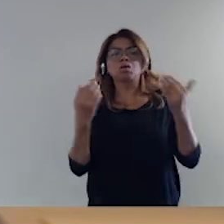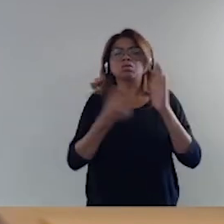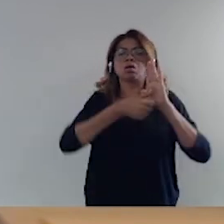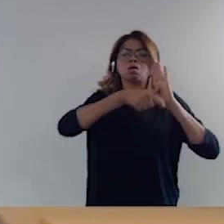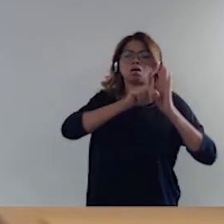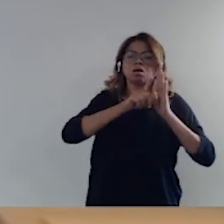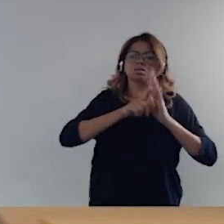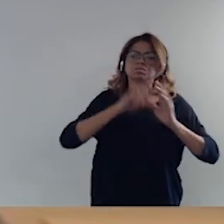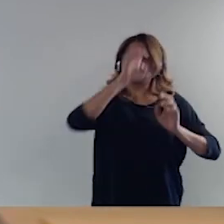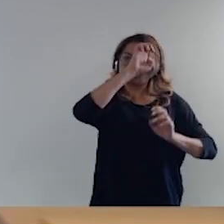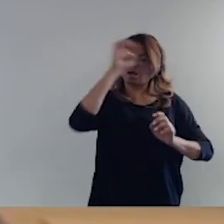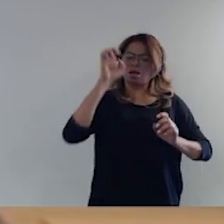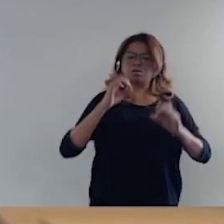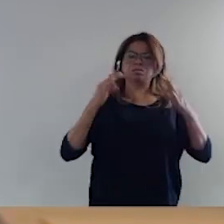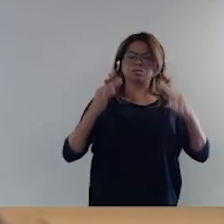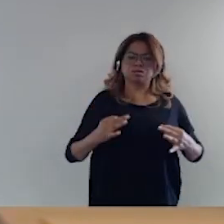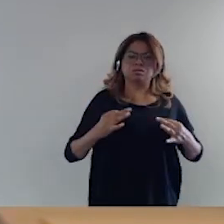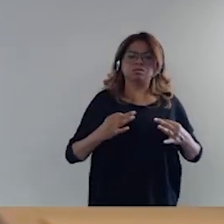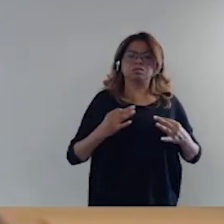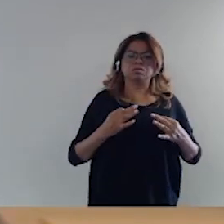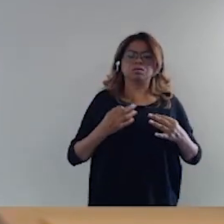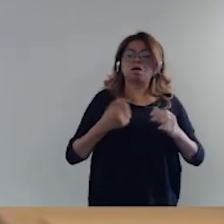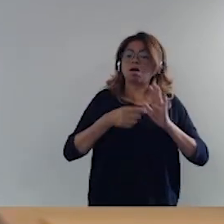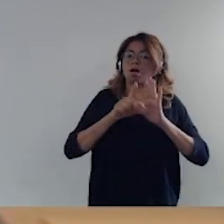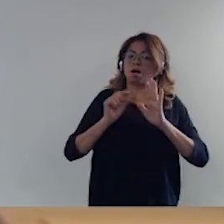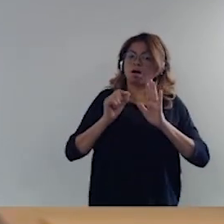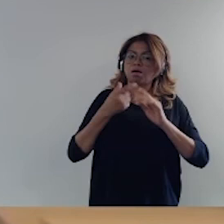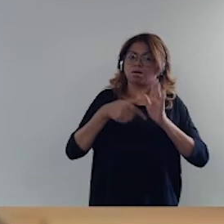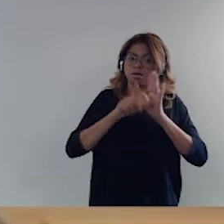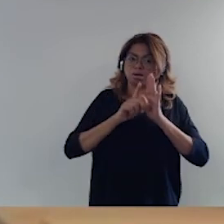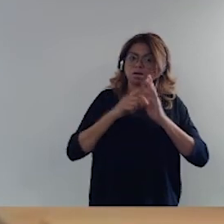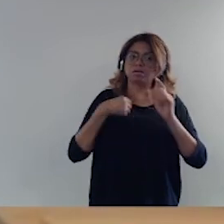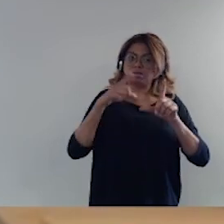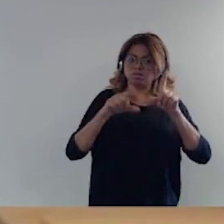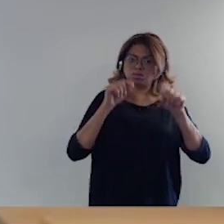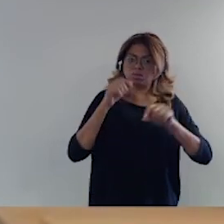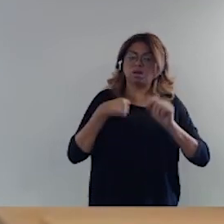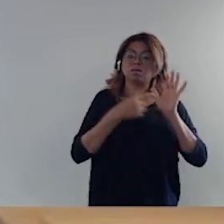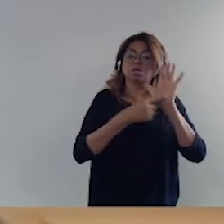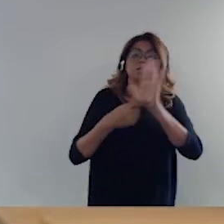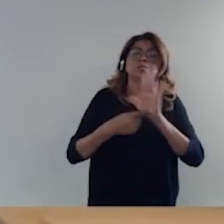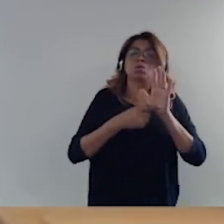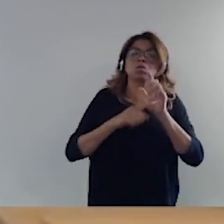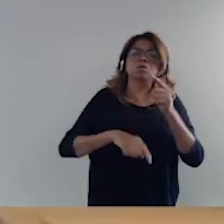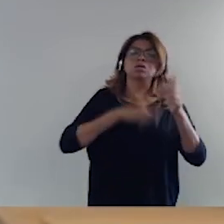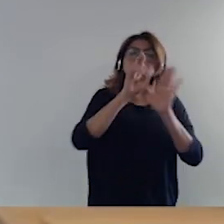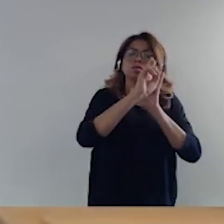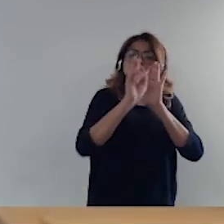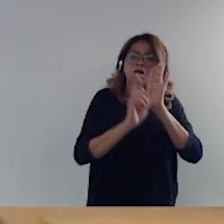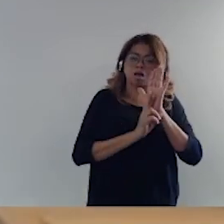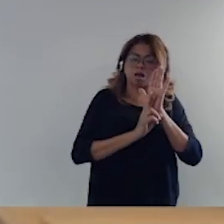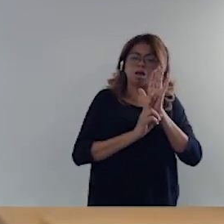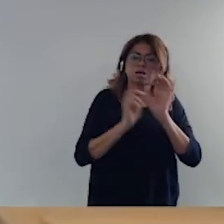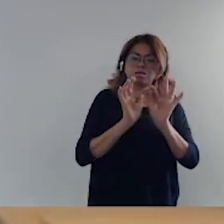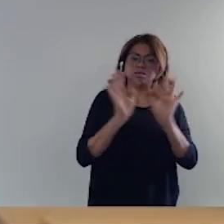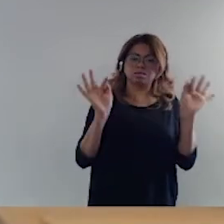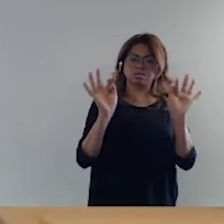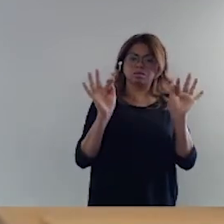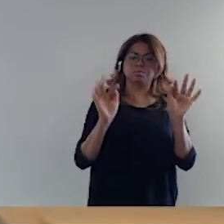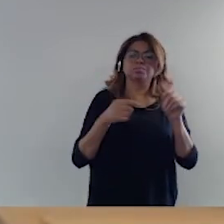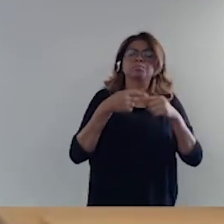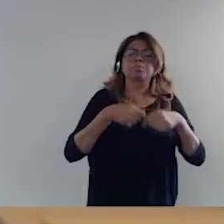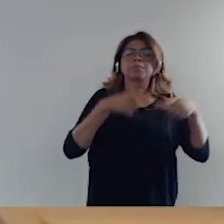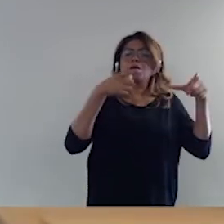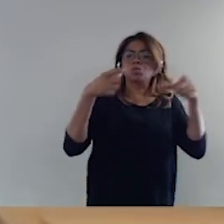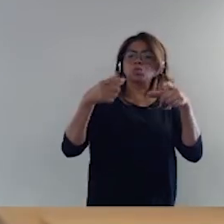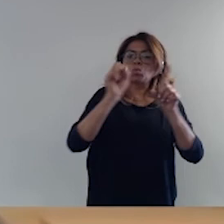antes das escolhas políticas. E ela se manifesta em 2 regras muito simples. No